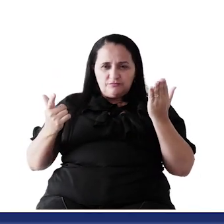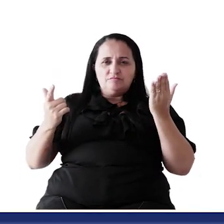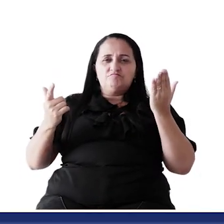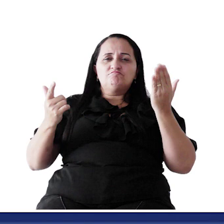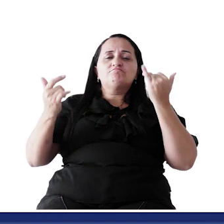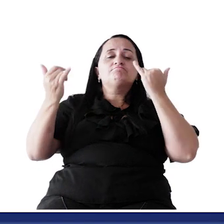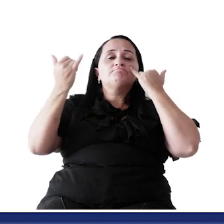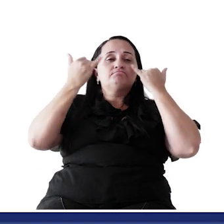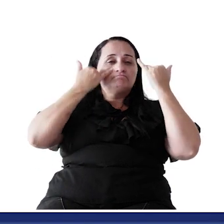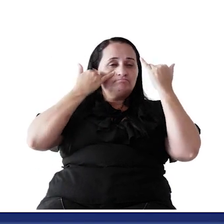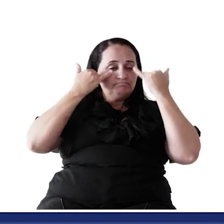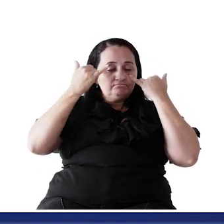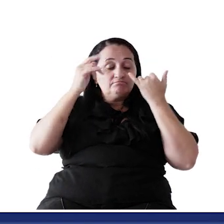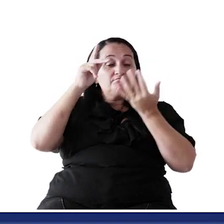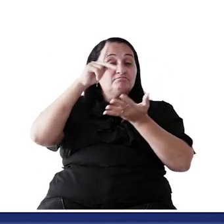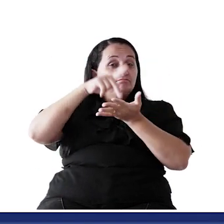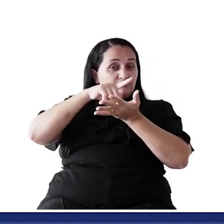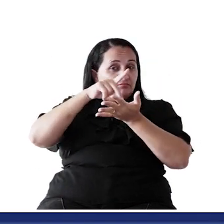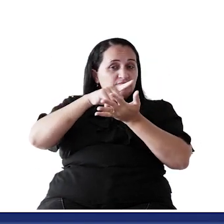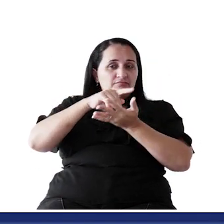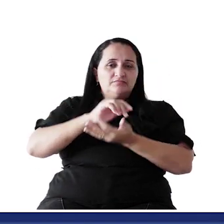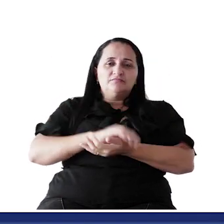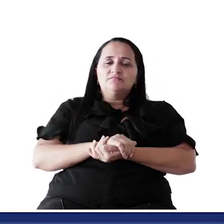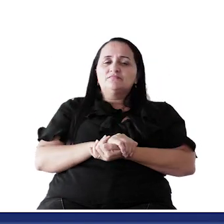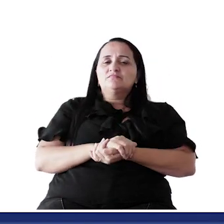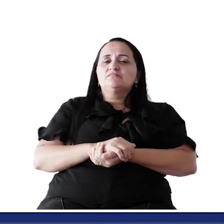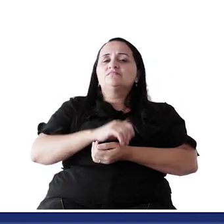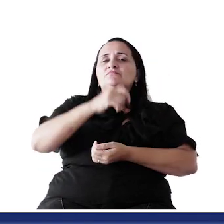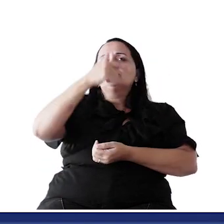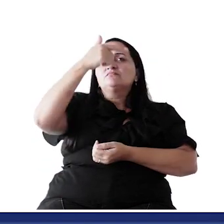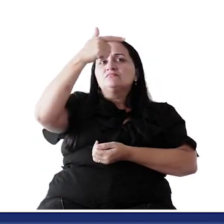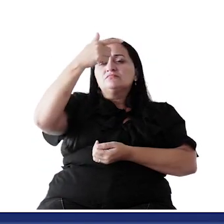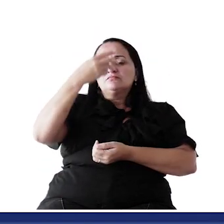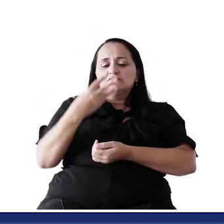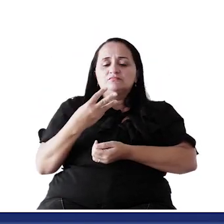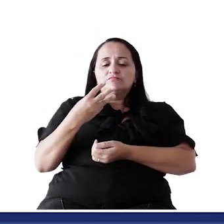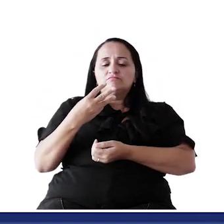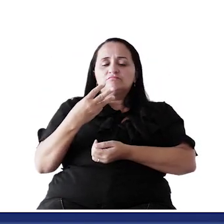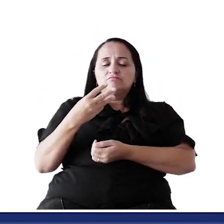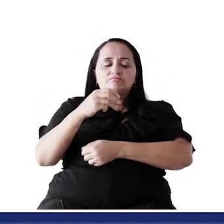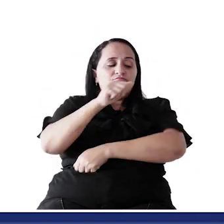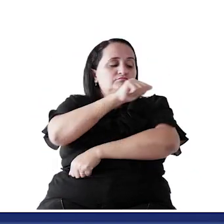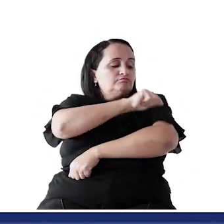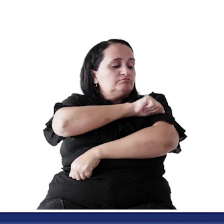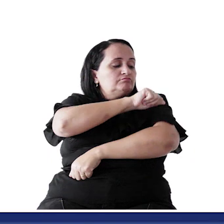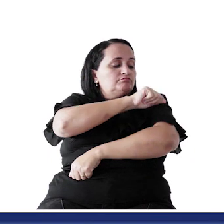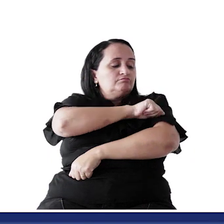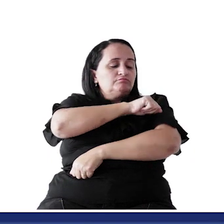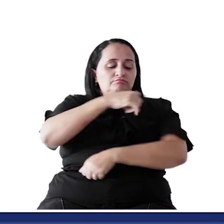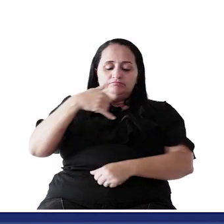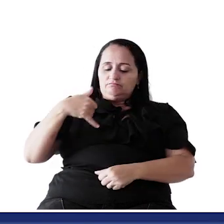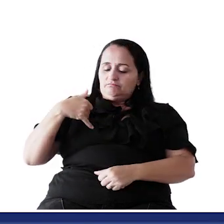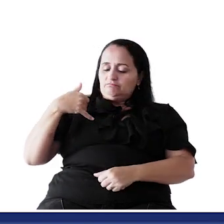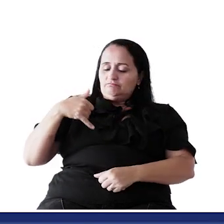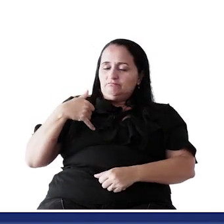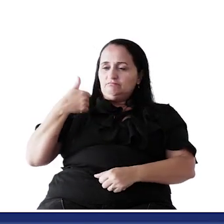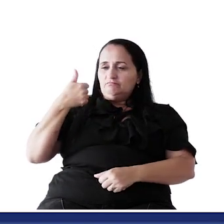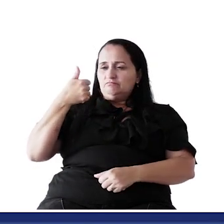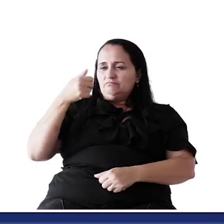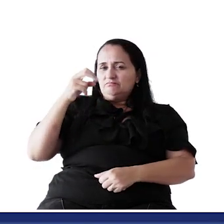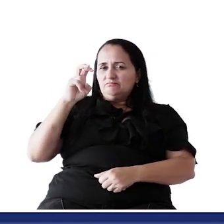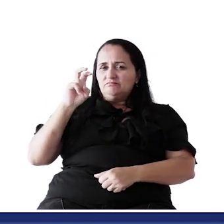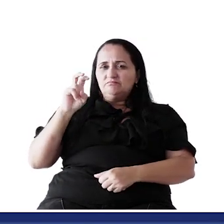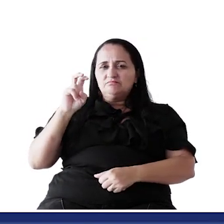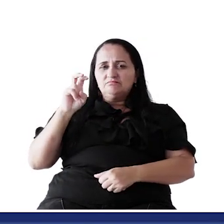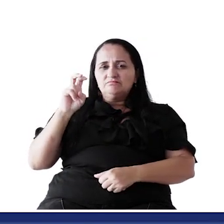informação verídica, 2/3 dos alunos de 15 anos no Brasil